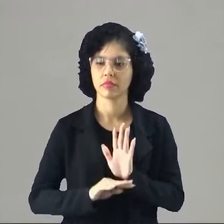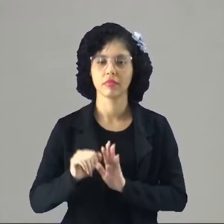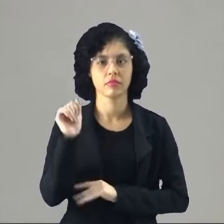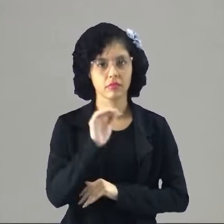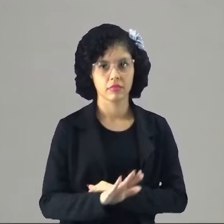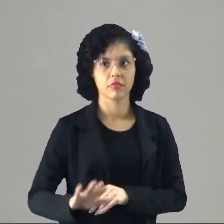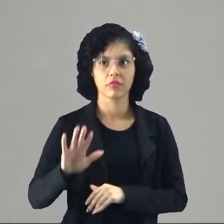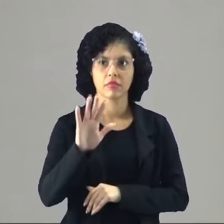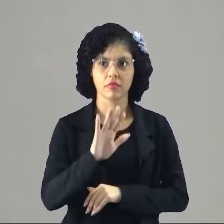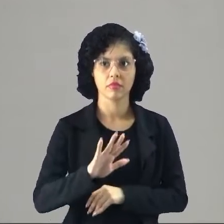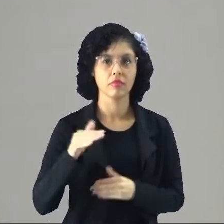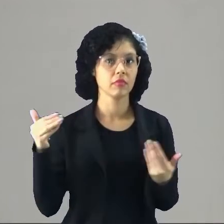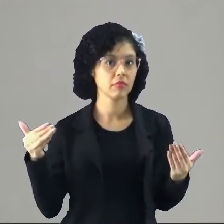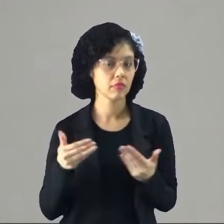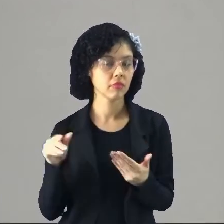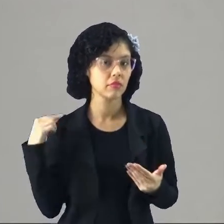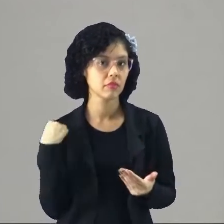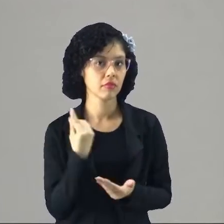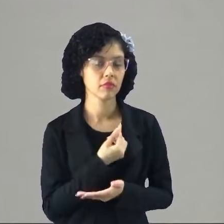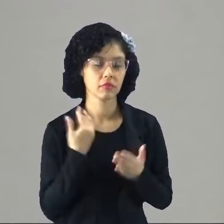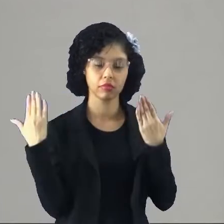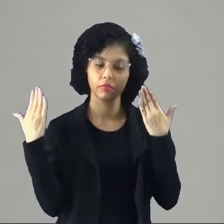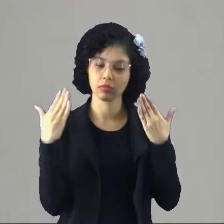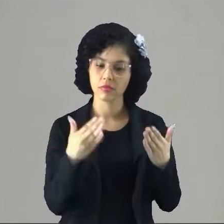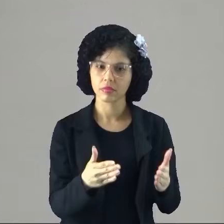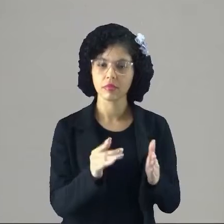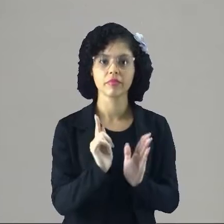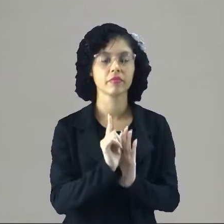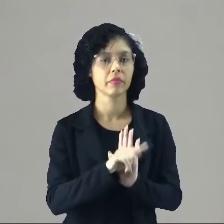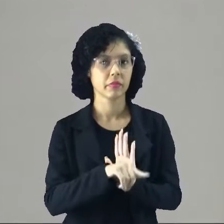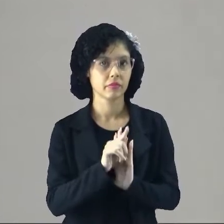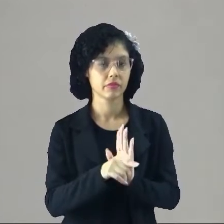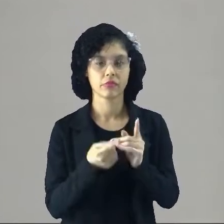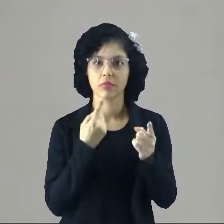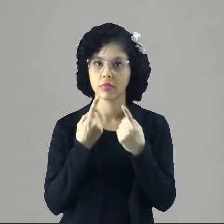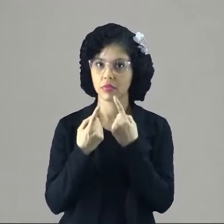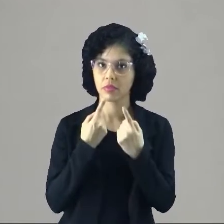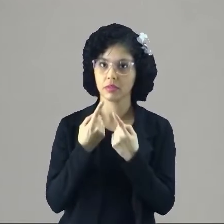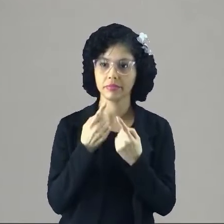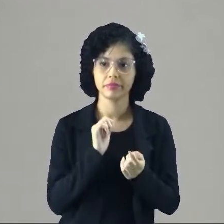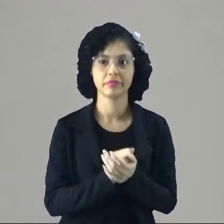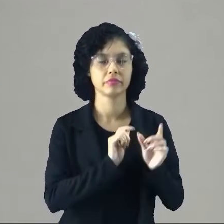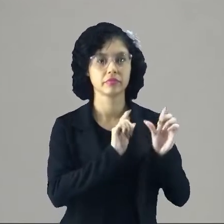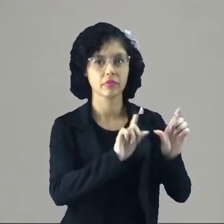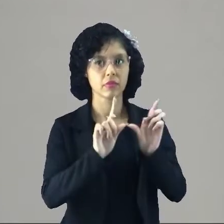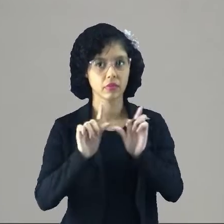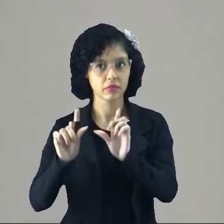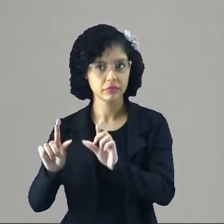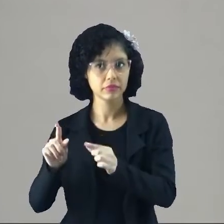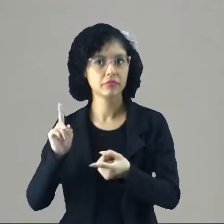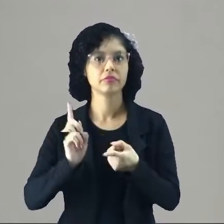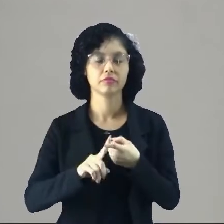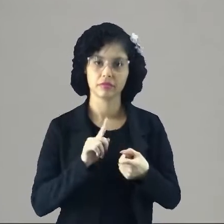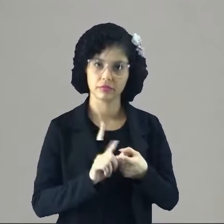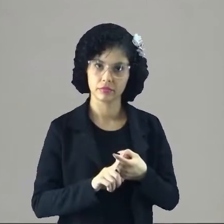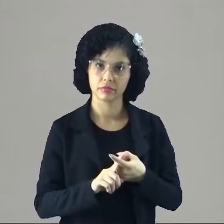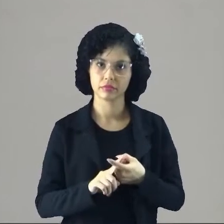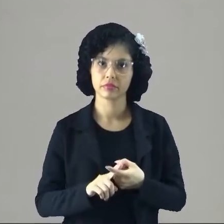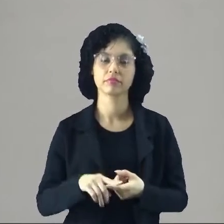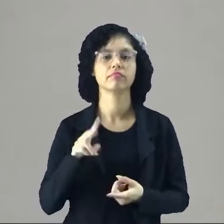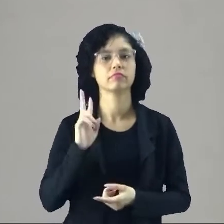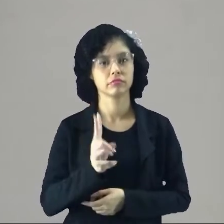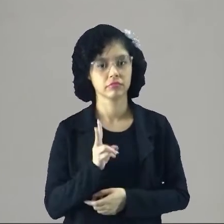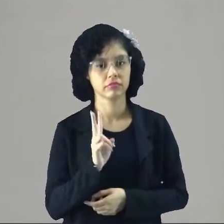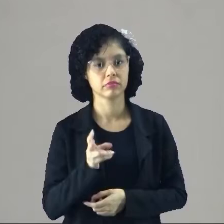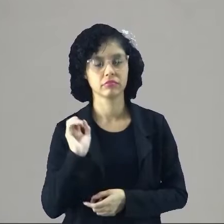gerais. Agora nós vamos especificar nesses gêneros, né, discursivos aí, que é a charge e a tirinha, por conta de eles serem frequentes aí